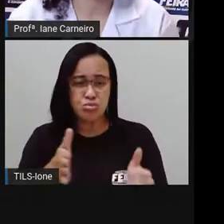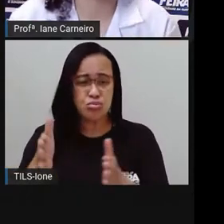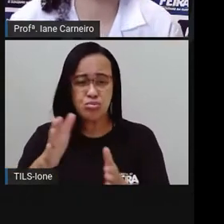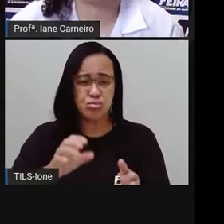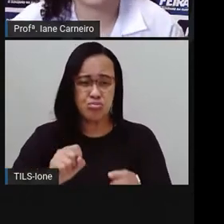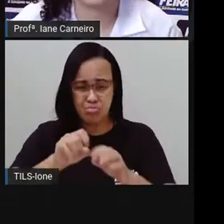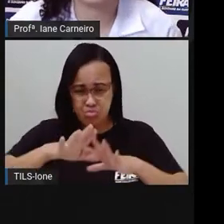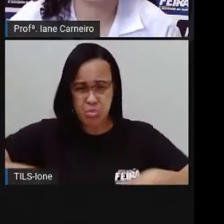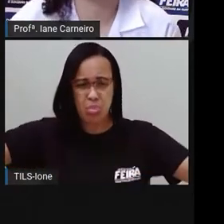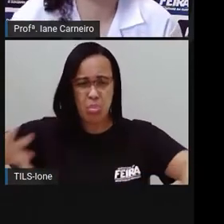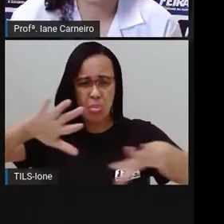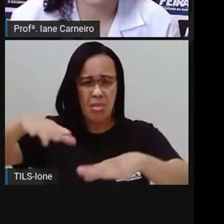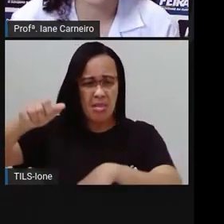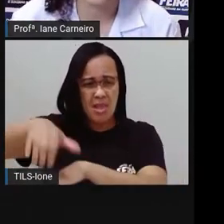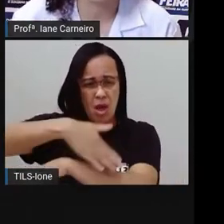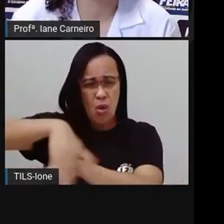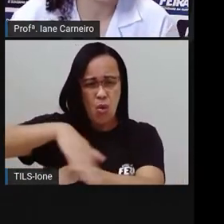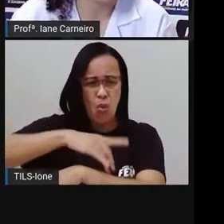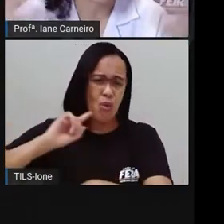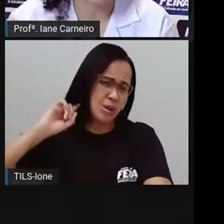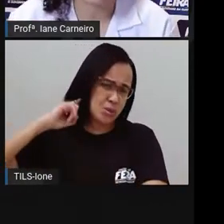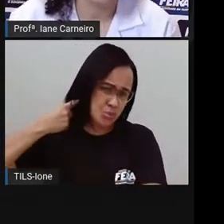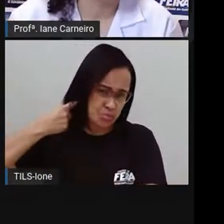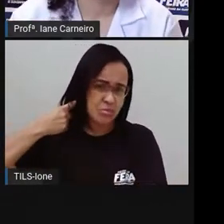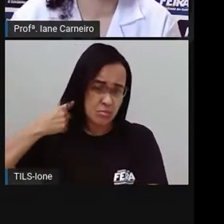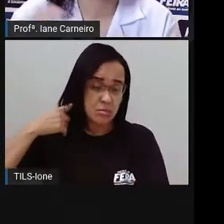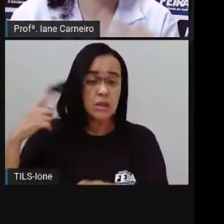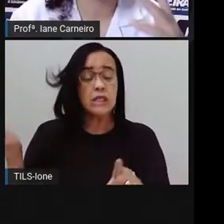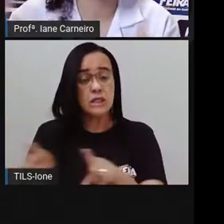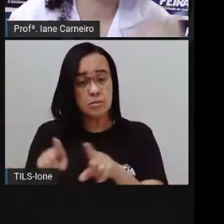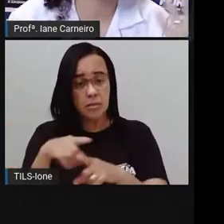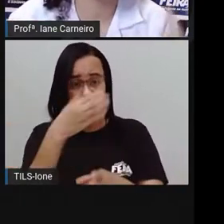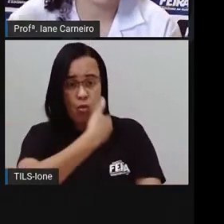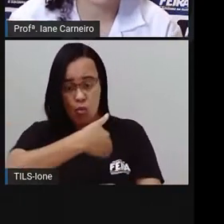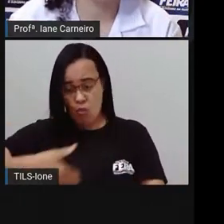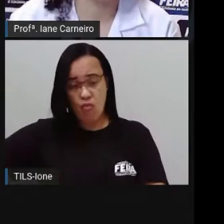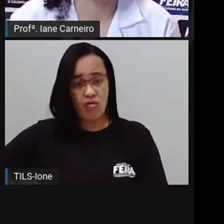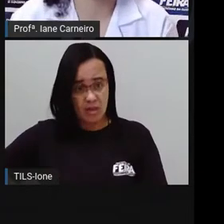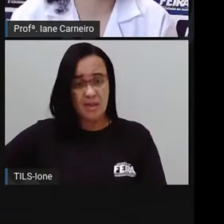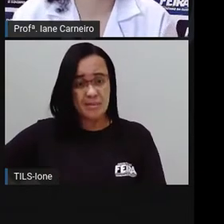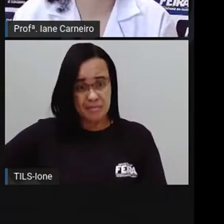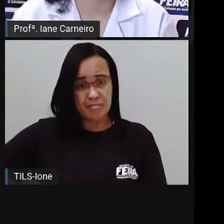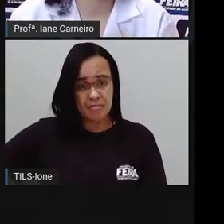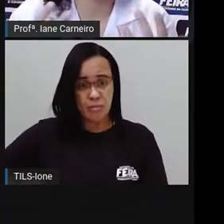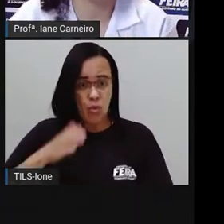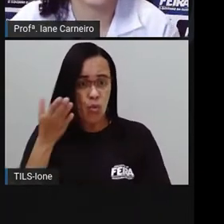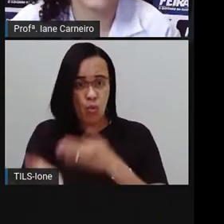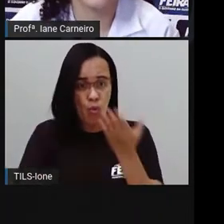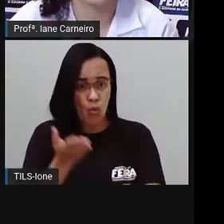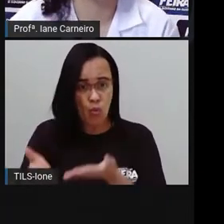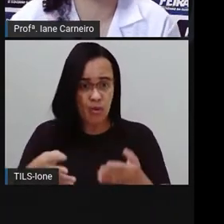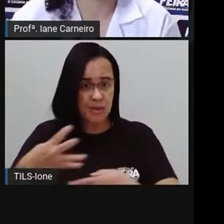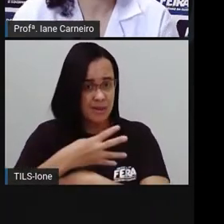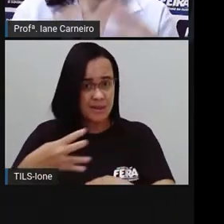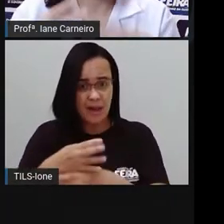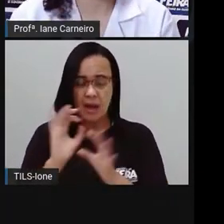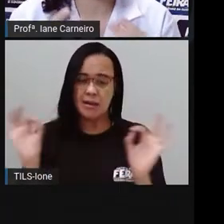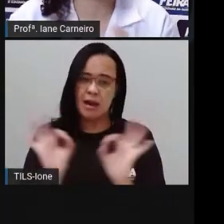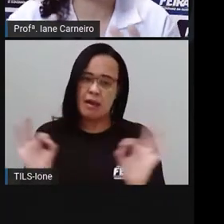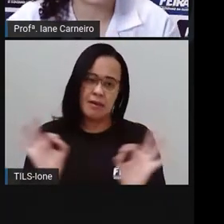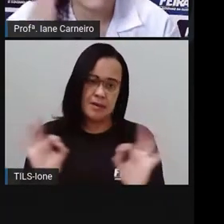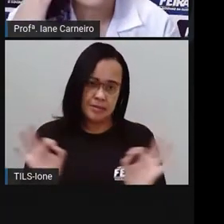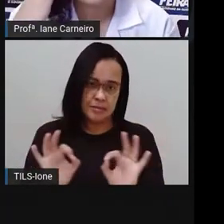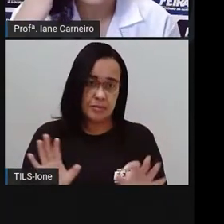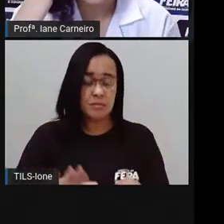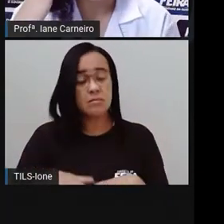não cuidam da nossa cidade como deveria. E aí acaba gerando uma série de problemas. Mas o importante, né, é